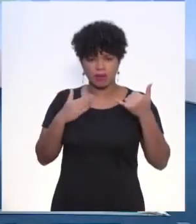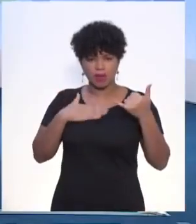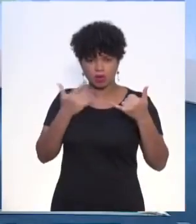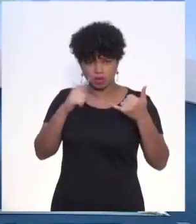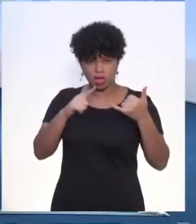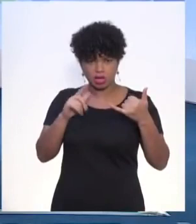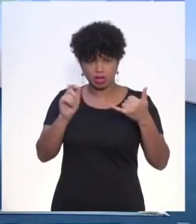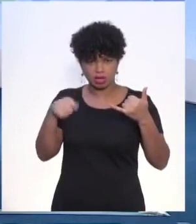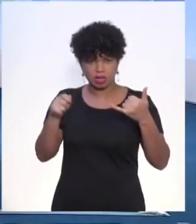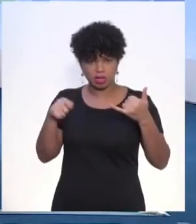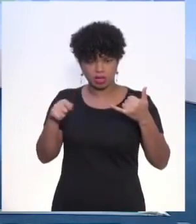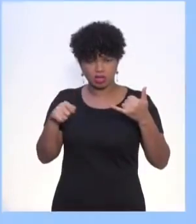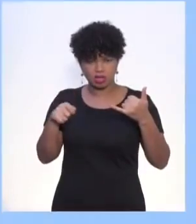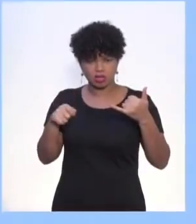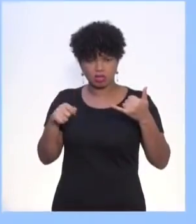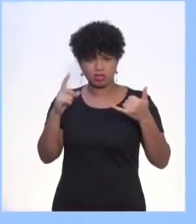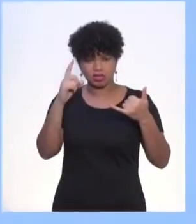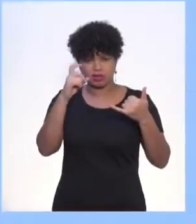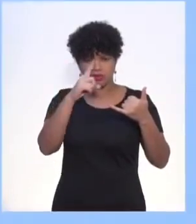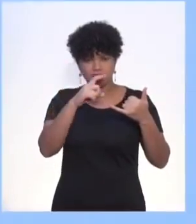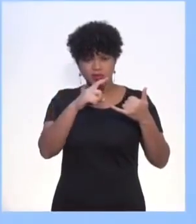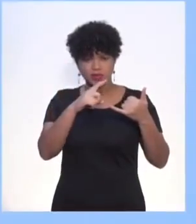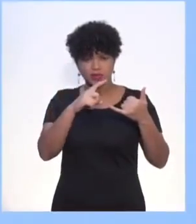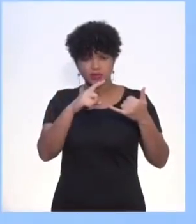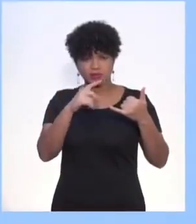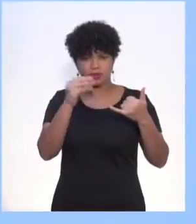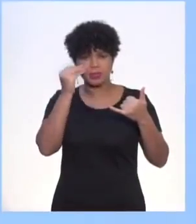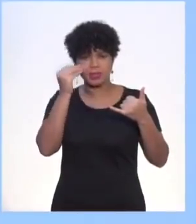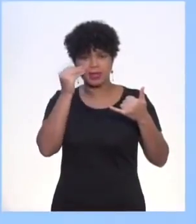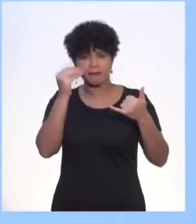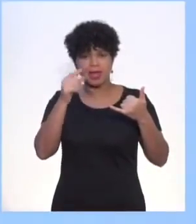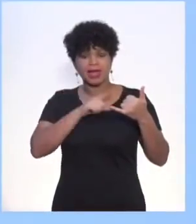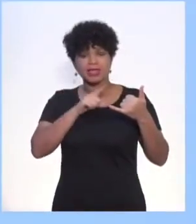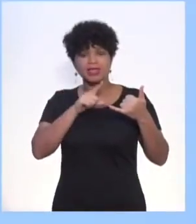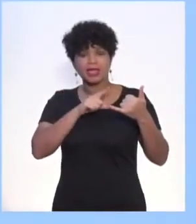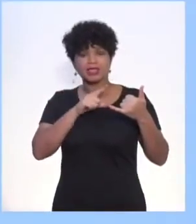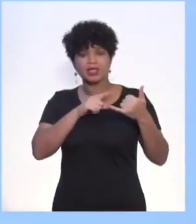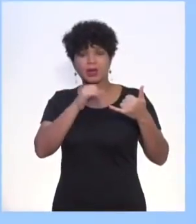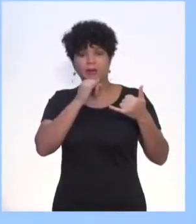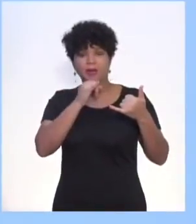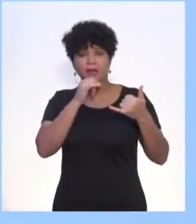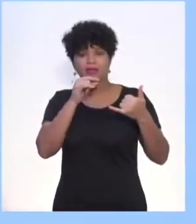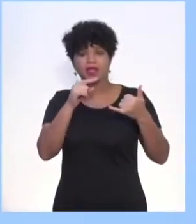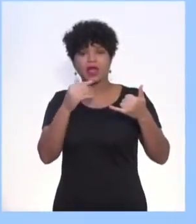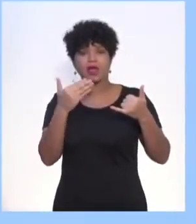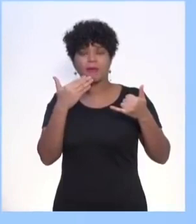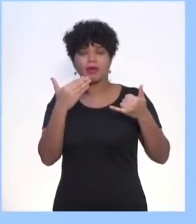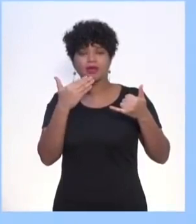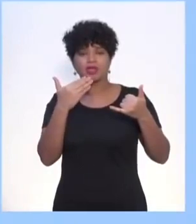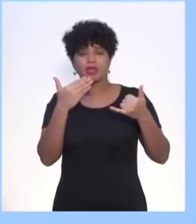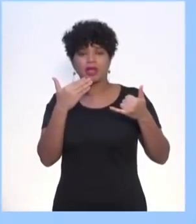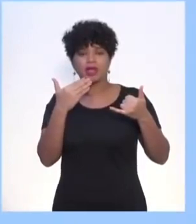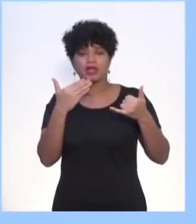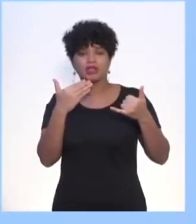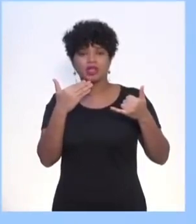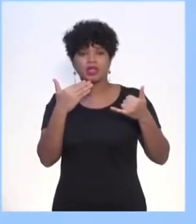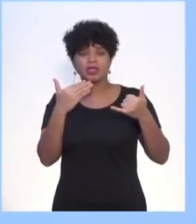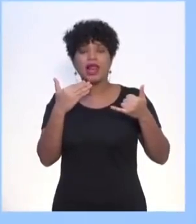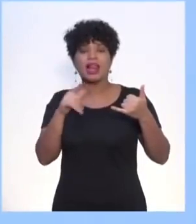eu ver se consegue. Acho difícil, né? Tá. Então, aqui, ó, tá vendo? Ó, tá? Aparece um menininho aí com um chapéuzinho,